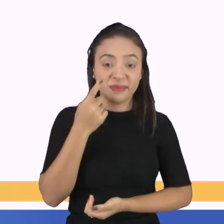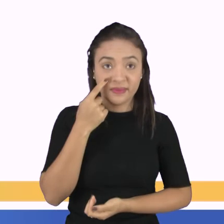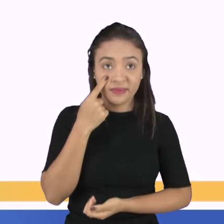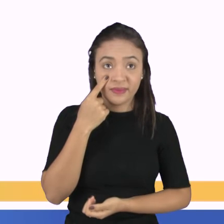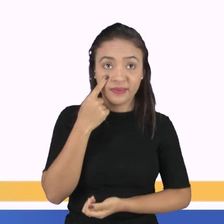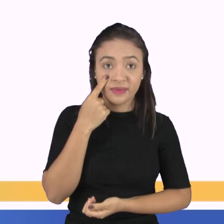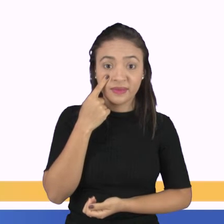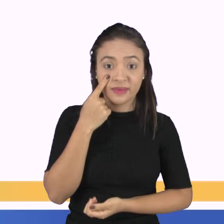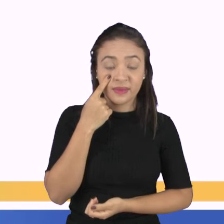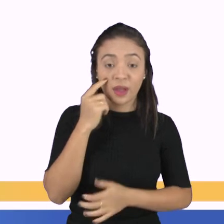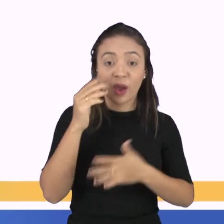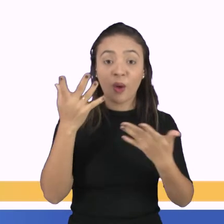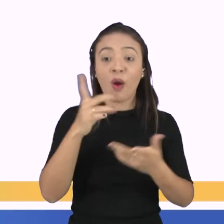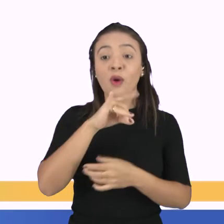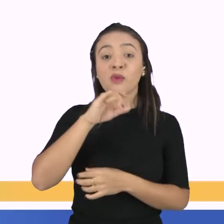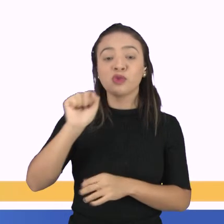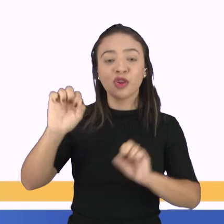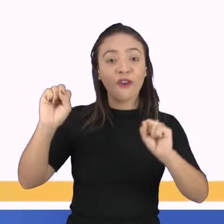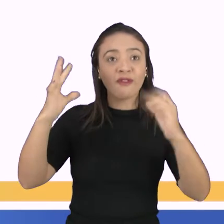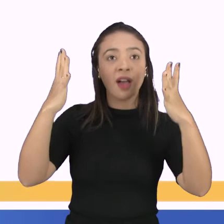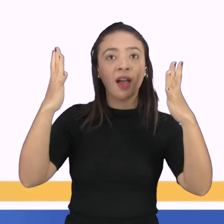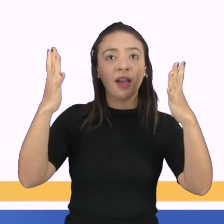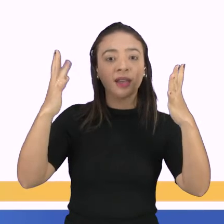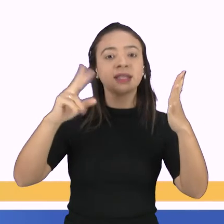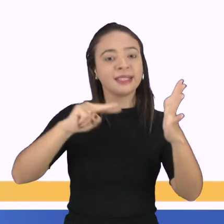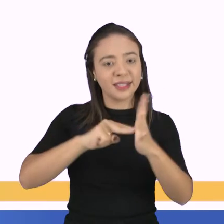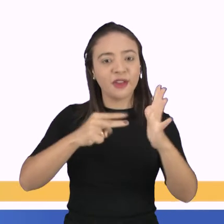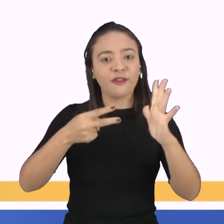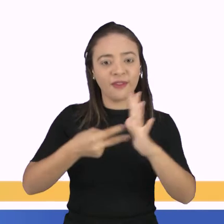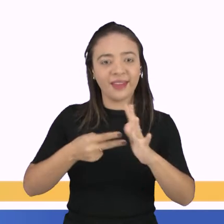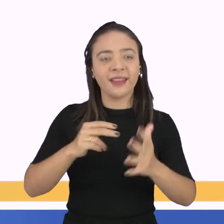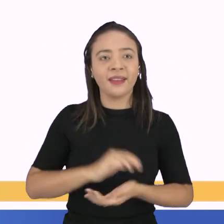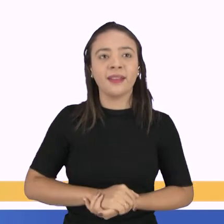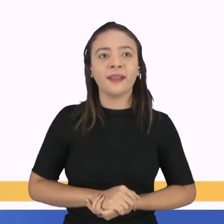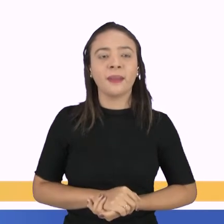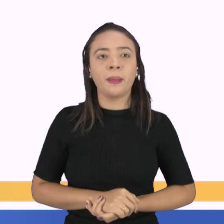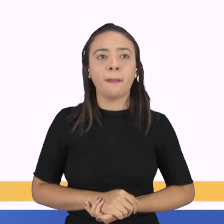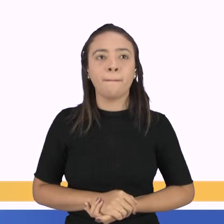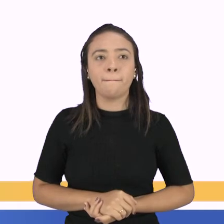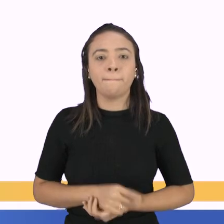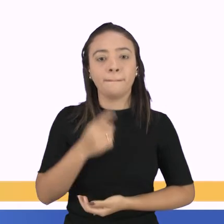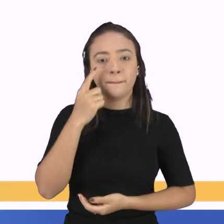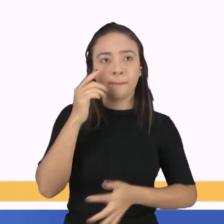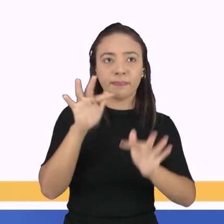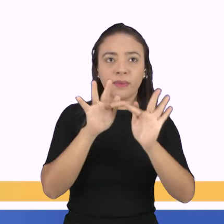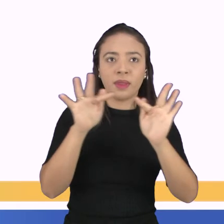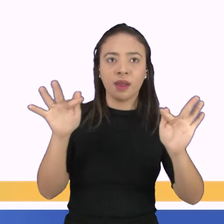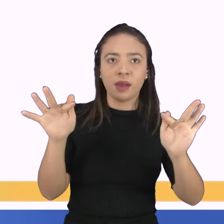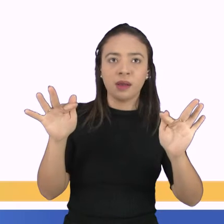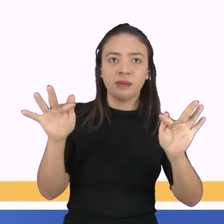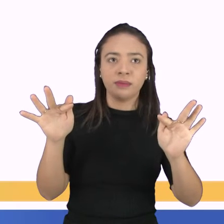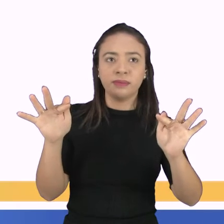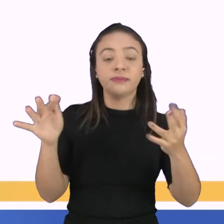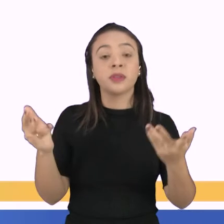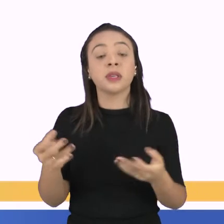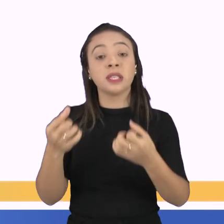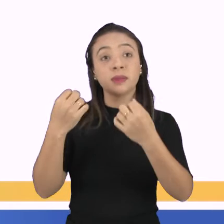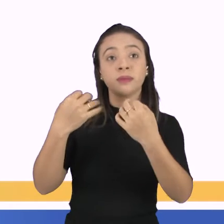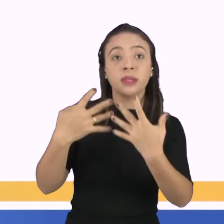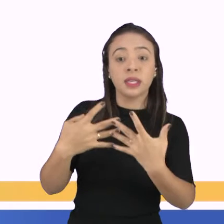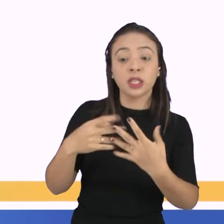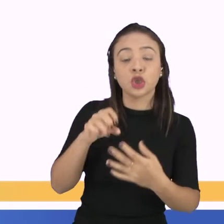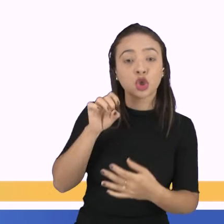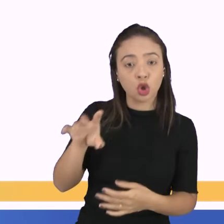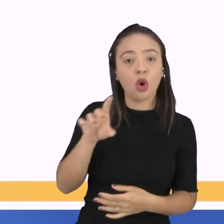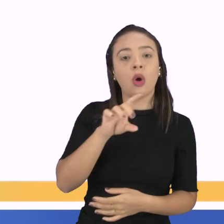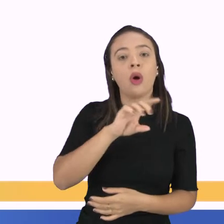diga qual data comemorativa ela se refere. Então, a frasezinha fala, disse que somente nesses